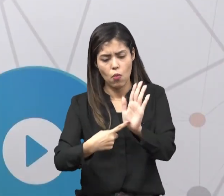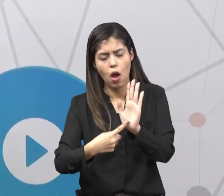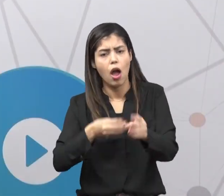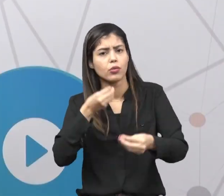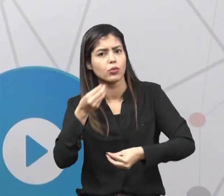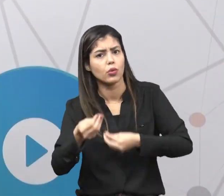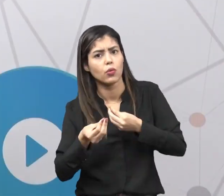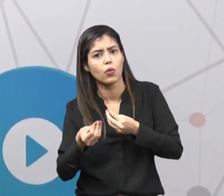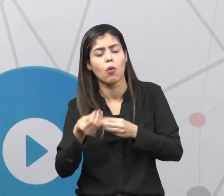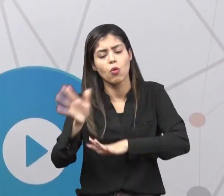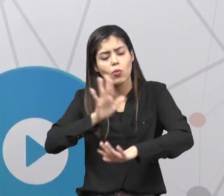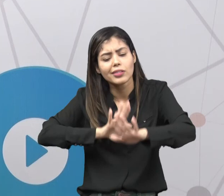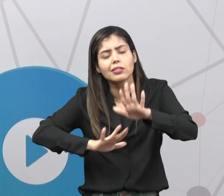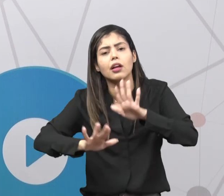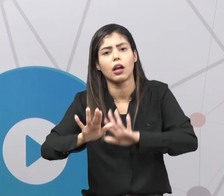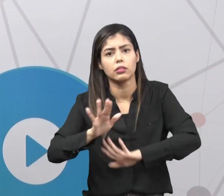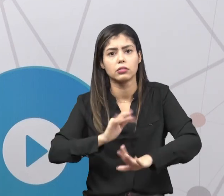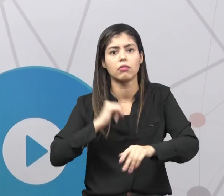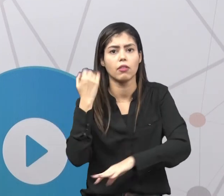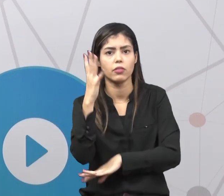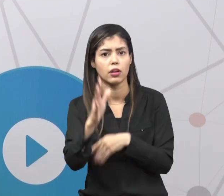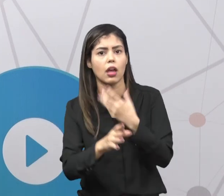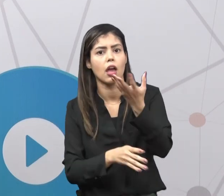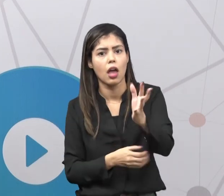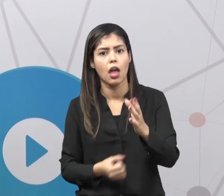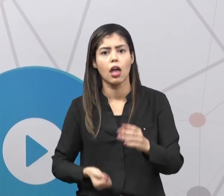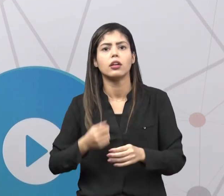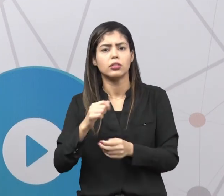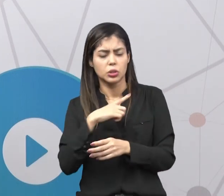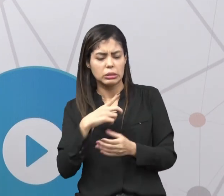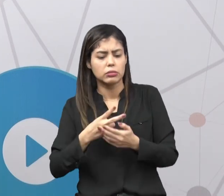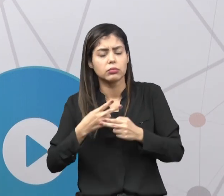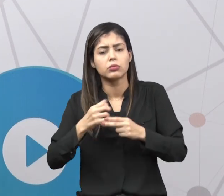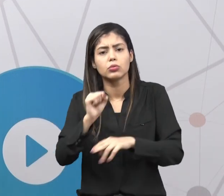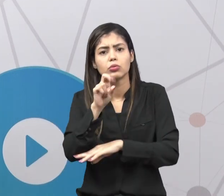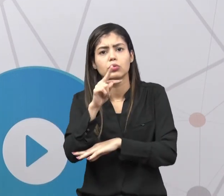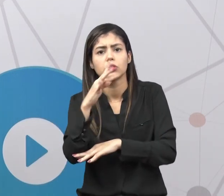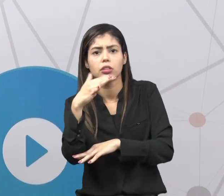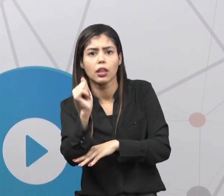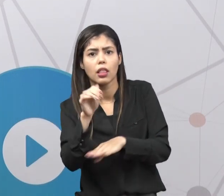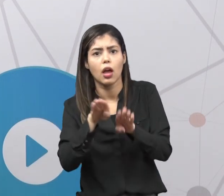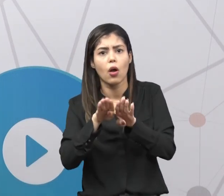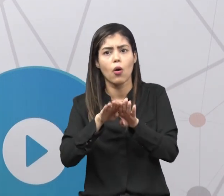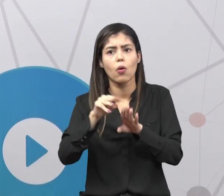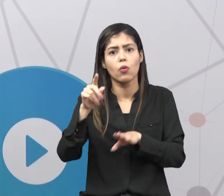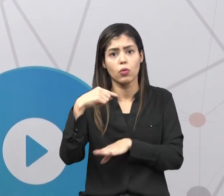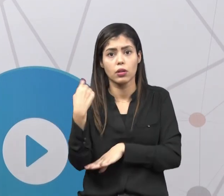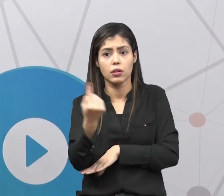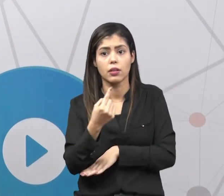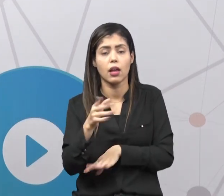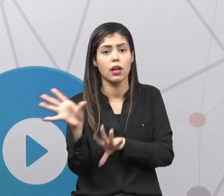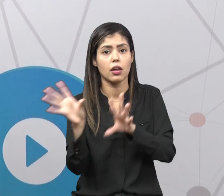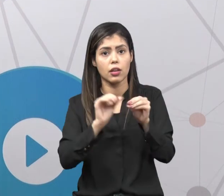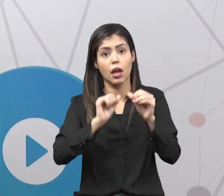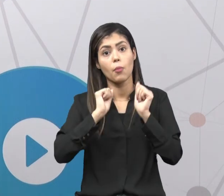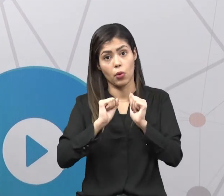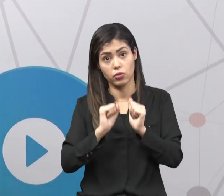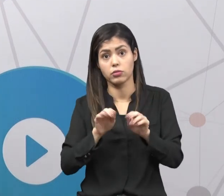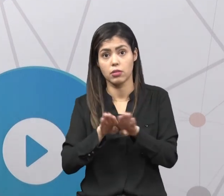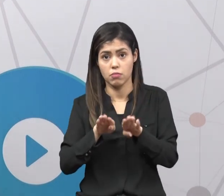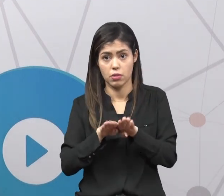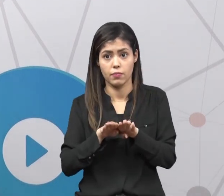boa a respeito da preservação e da forma de sustentabilidade do meio ambiente, ok? Além disso, você